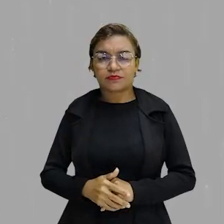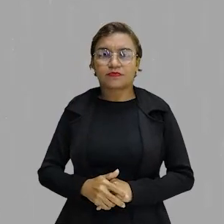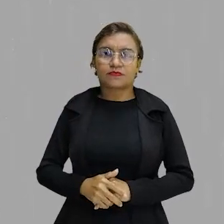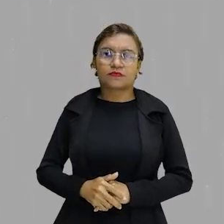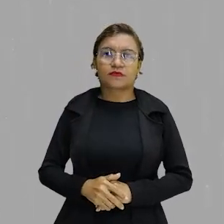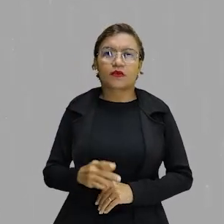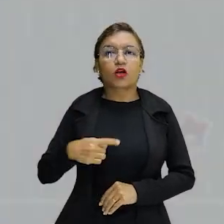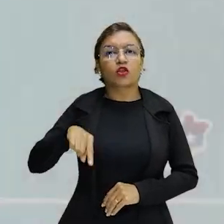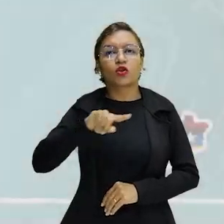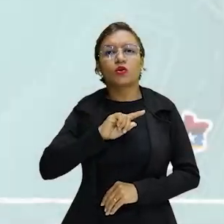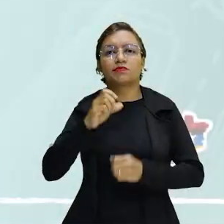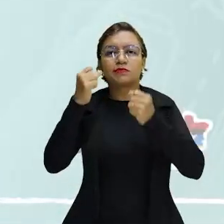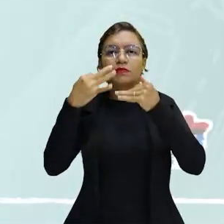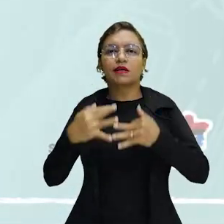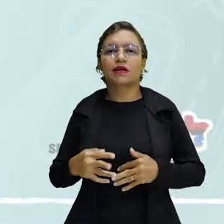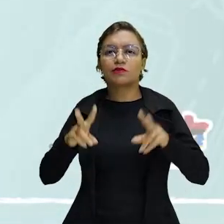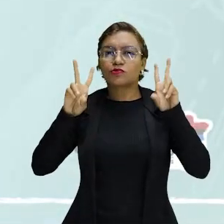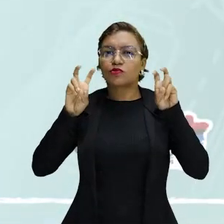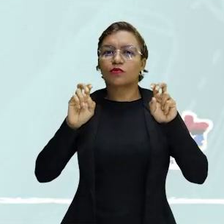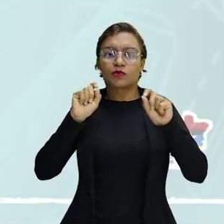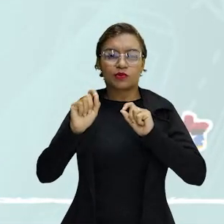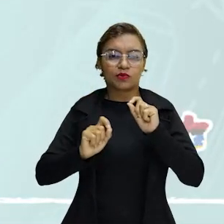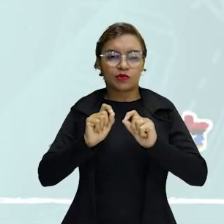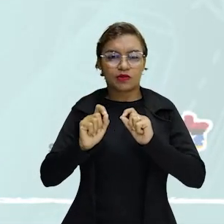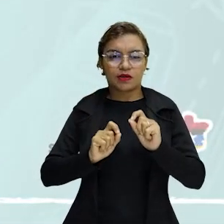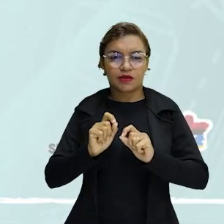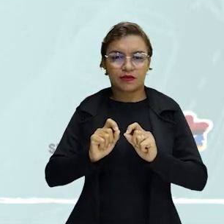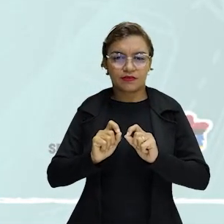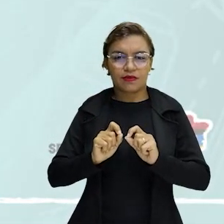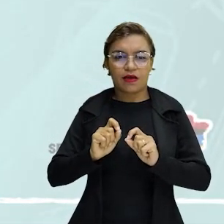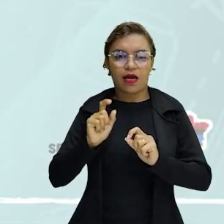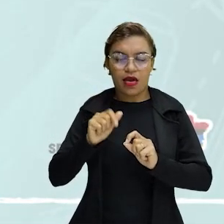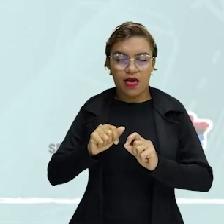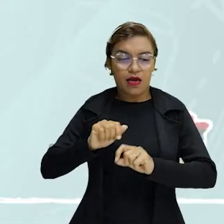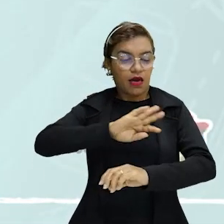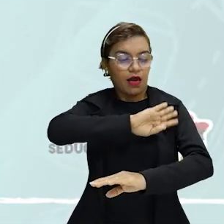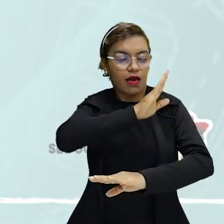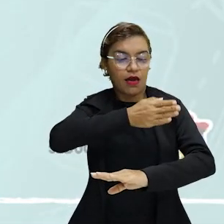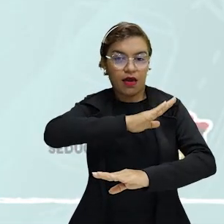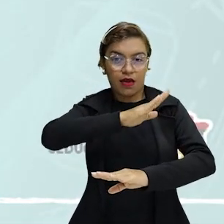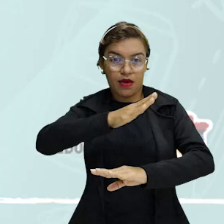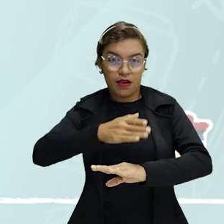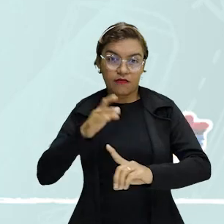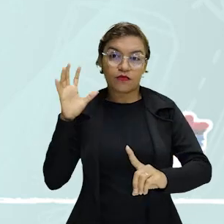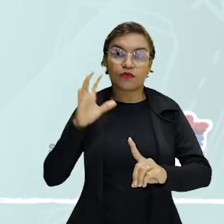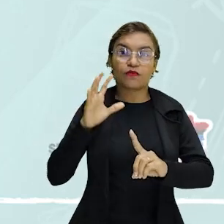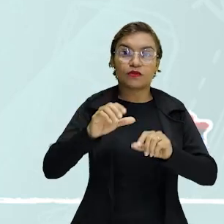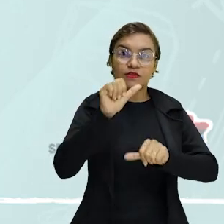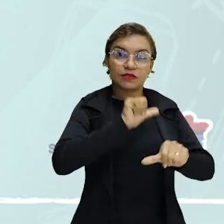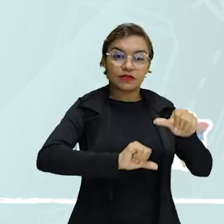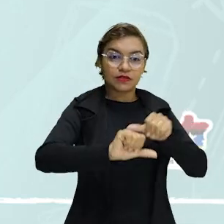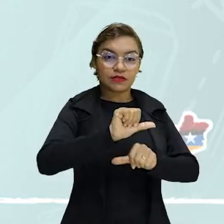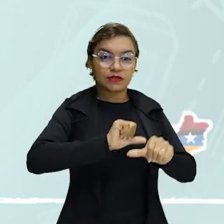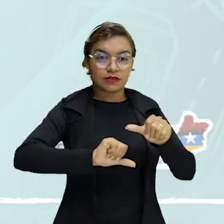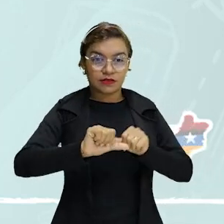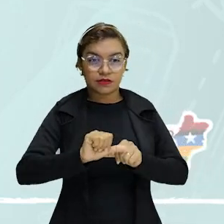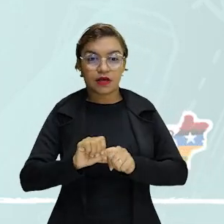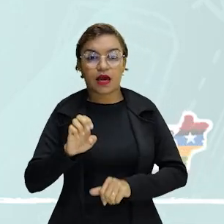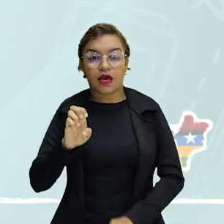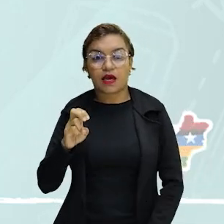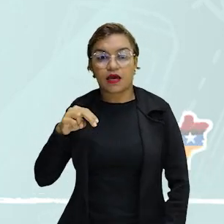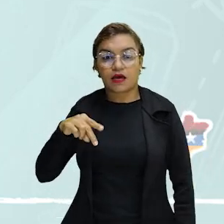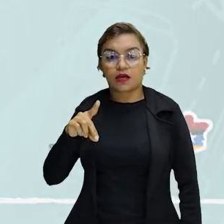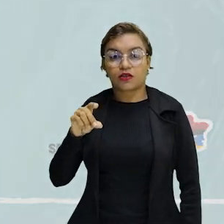hoje, Marcos? Nós vamos falar, galera, dos agentes transformadores do nosso relevo, os agentes endógenos e os agentes